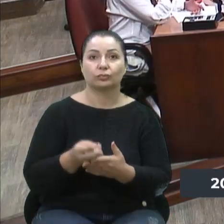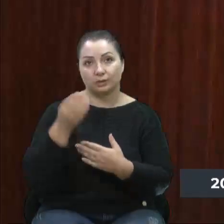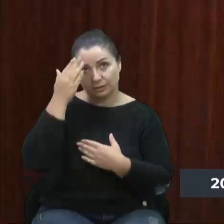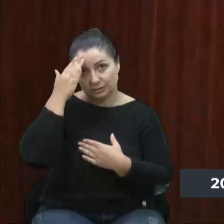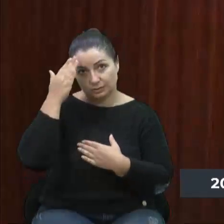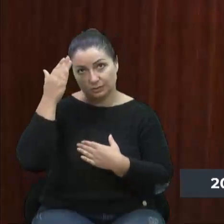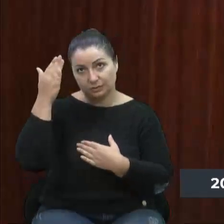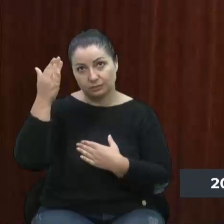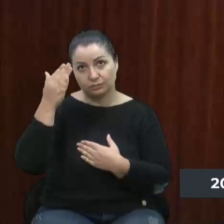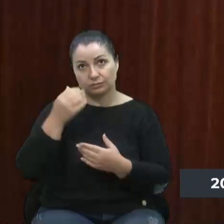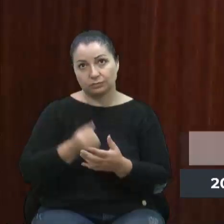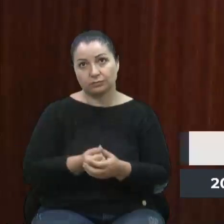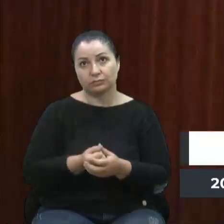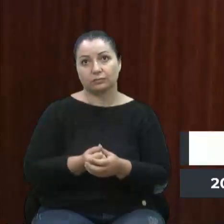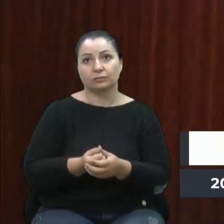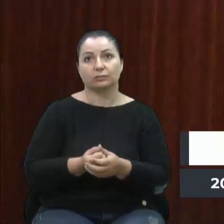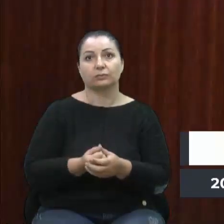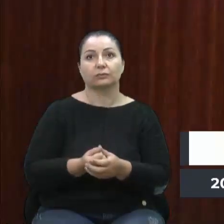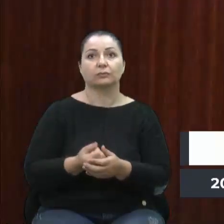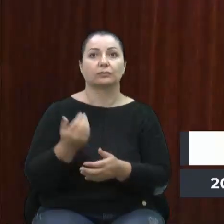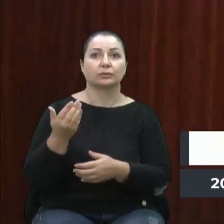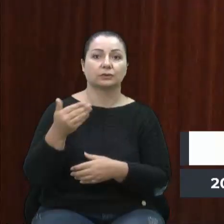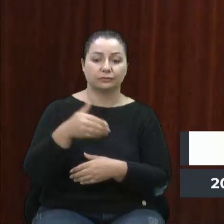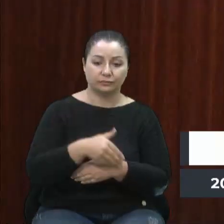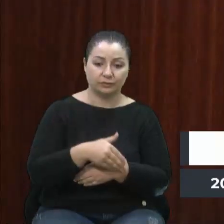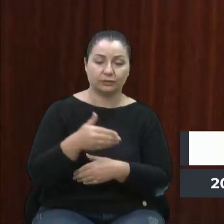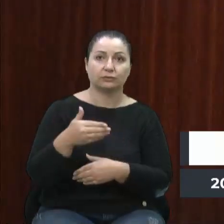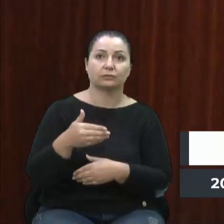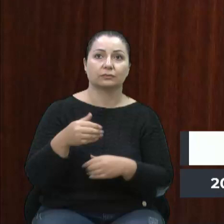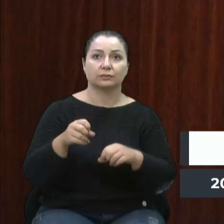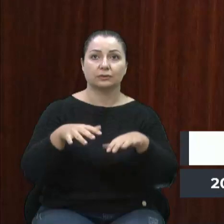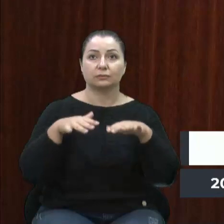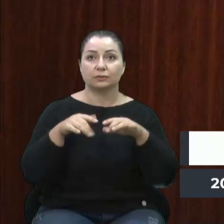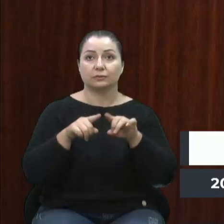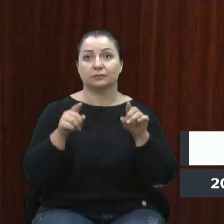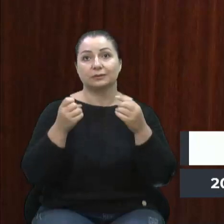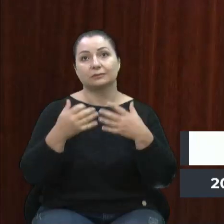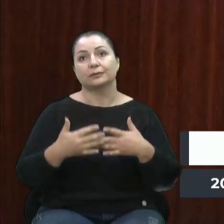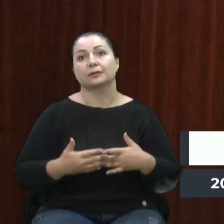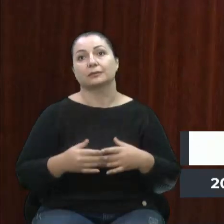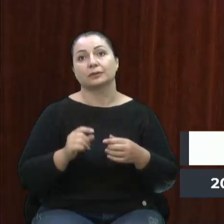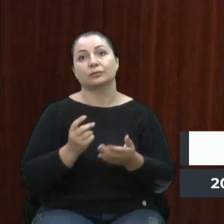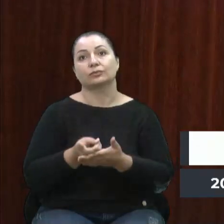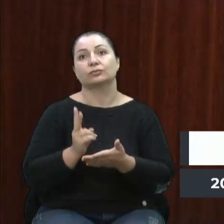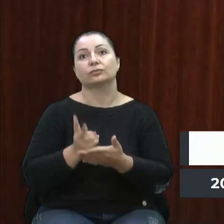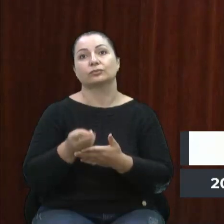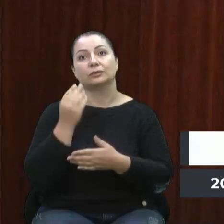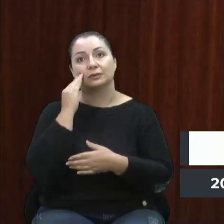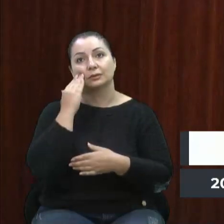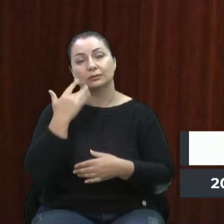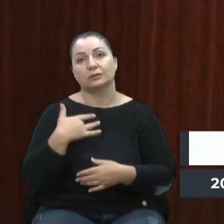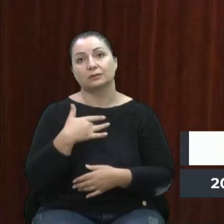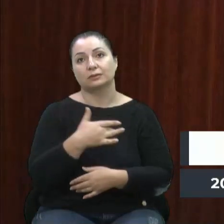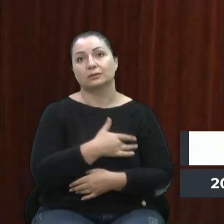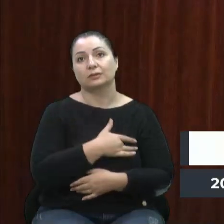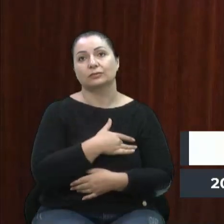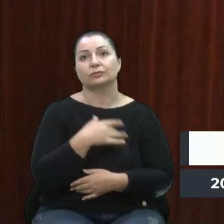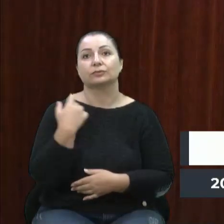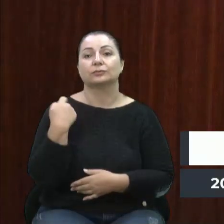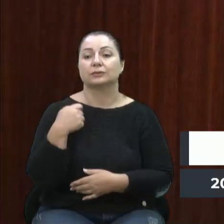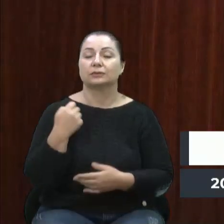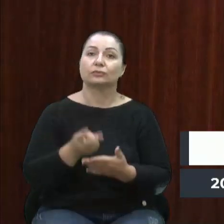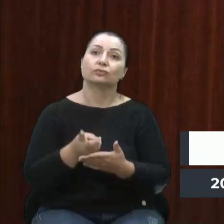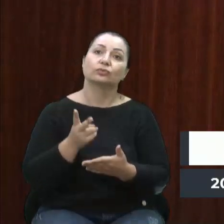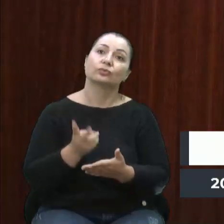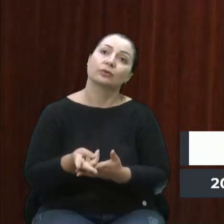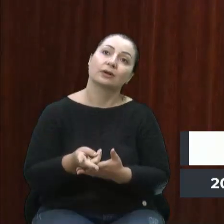agradeço muito por ter vindo até a tribuna para me explicar, mas continuo entendendo que a saúde ela tem que continuar sendo